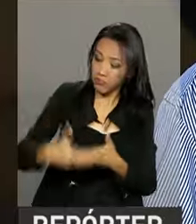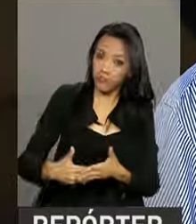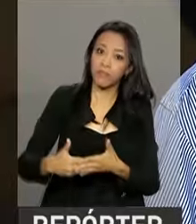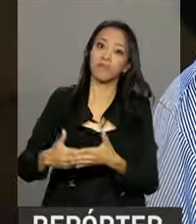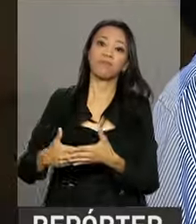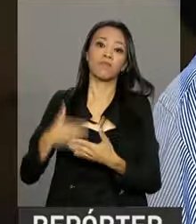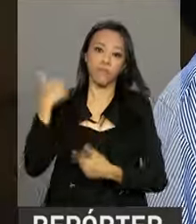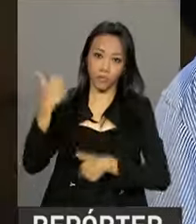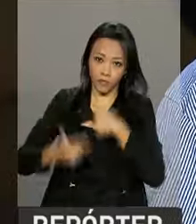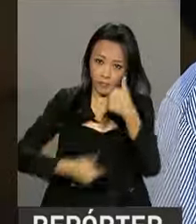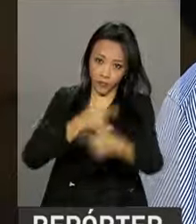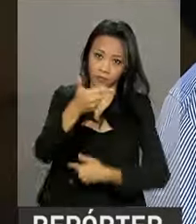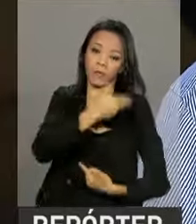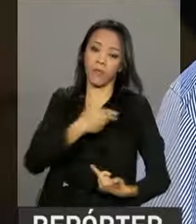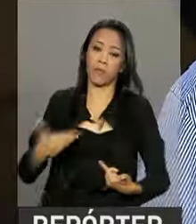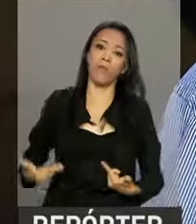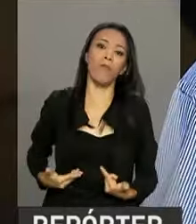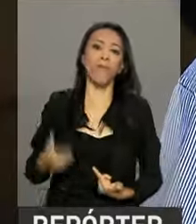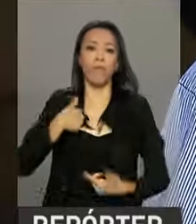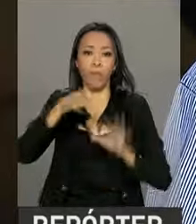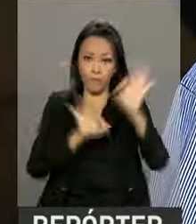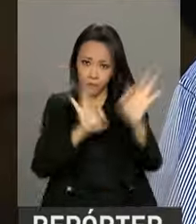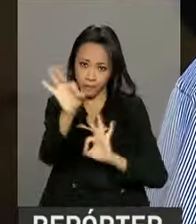da todo seu governo para que a gente prepare o país para o futuro